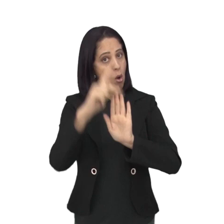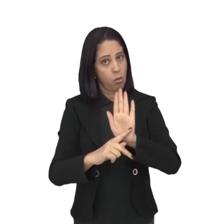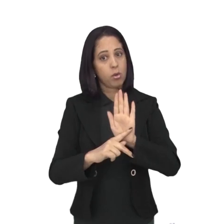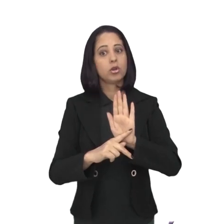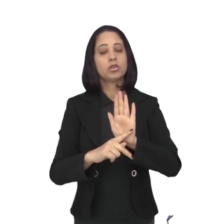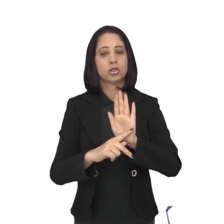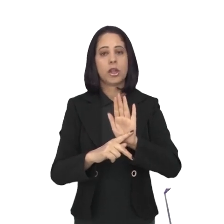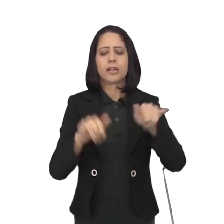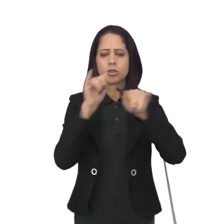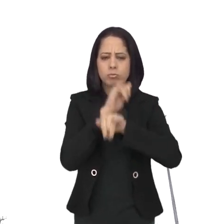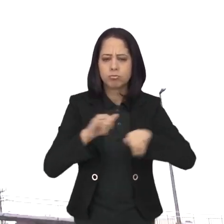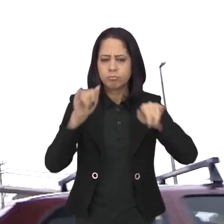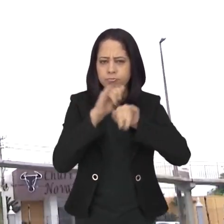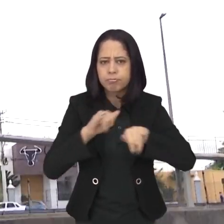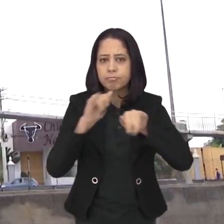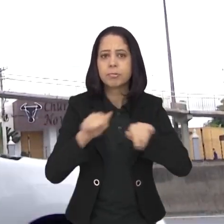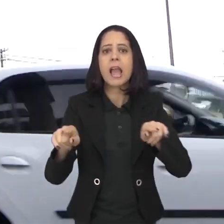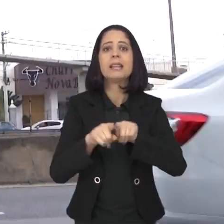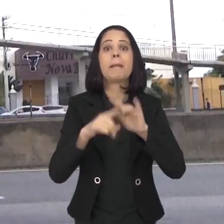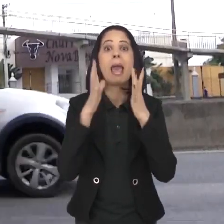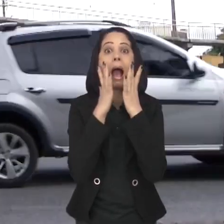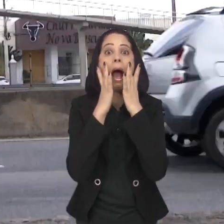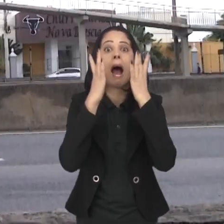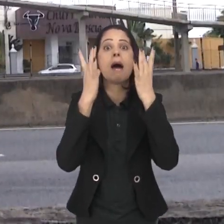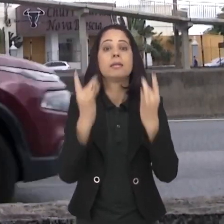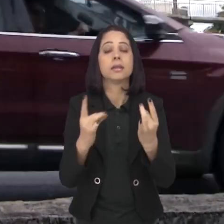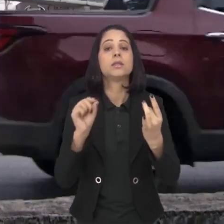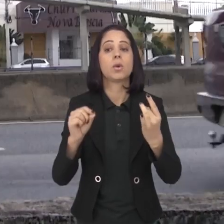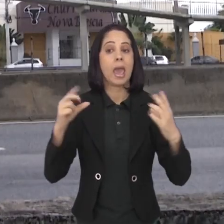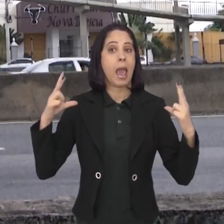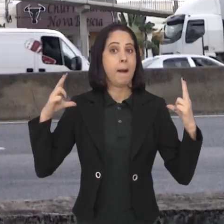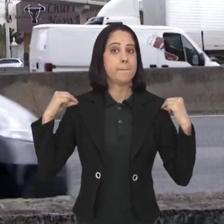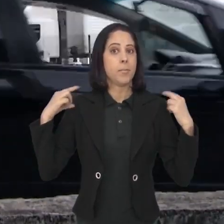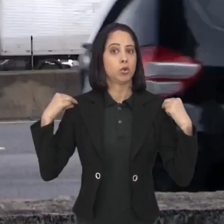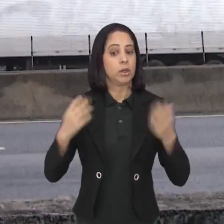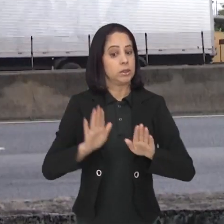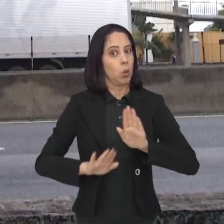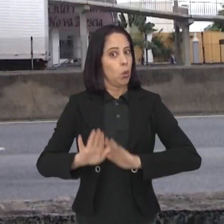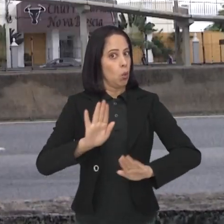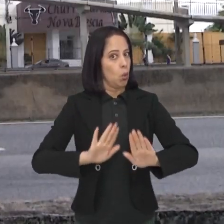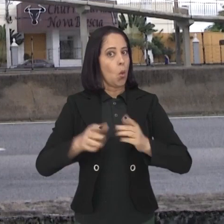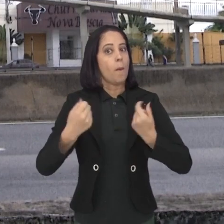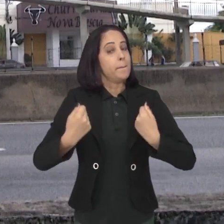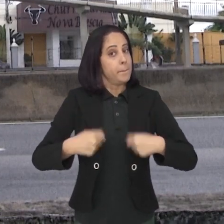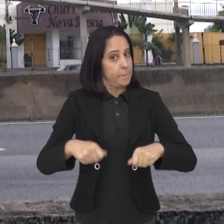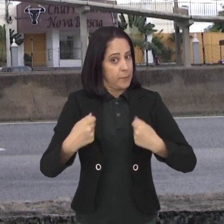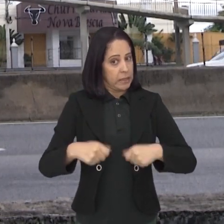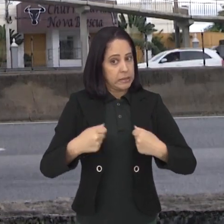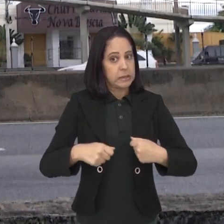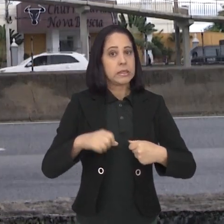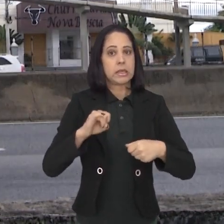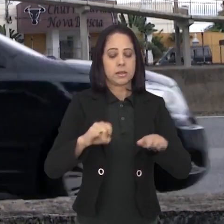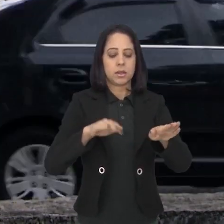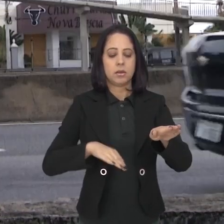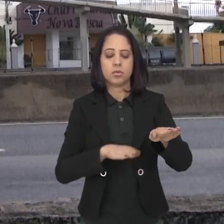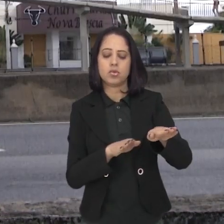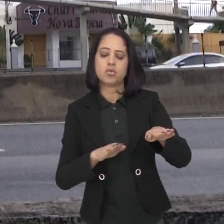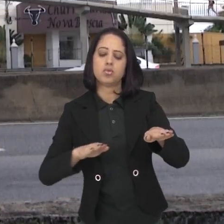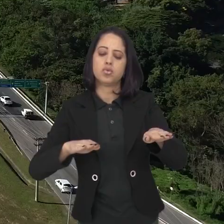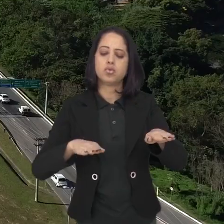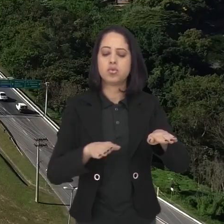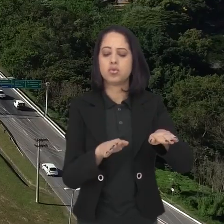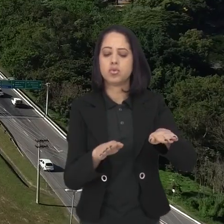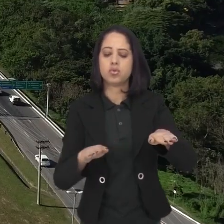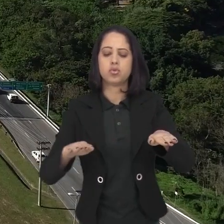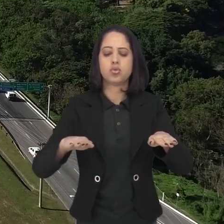O programa reforça a importância disso, mas também alerta para que os motoristas possam ter mais cuidado na própria